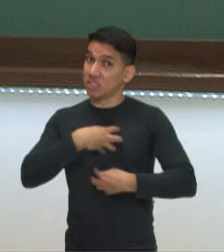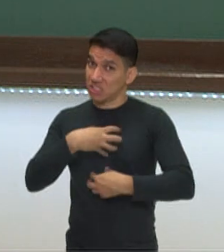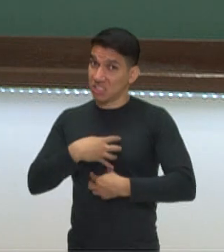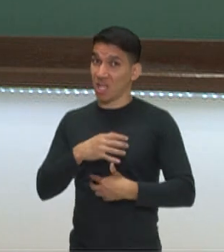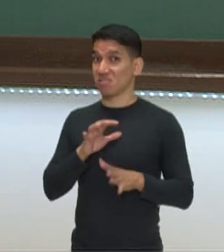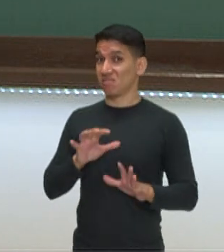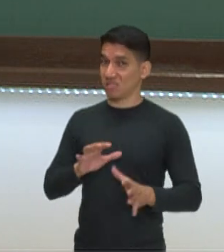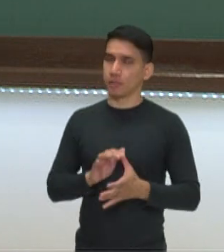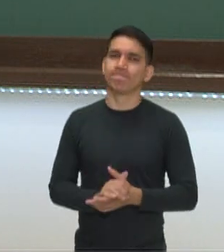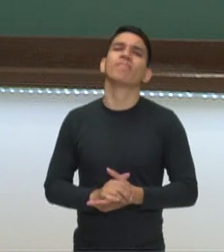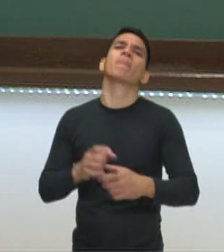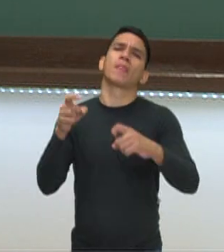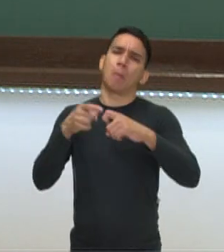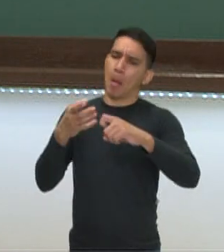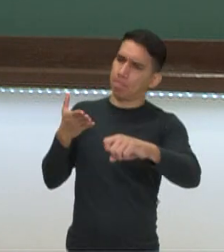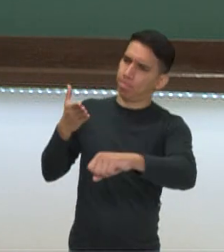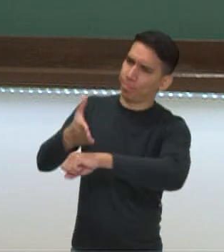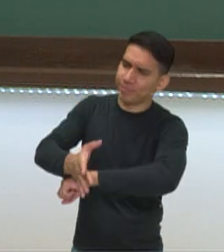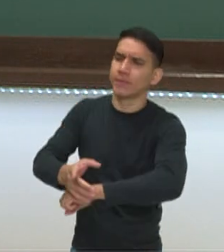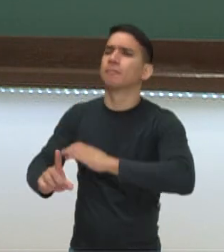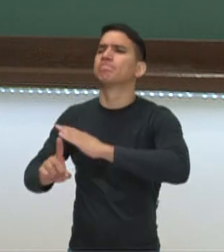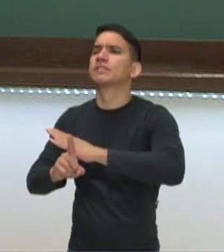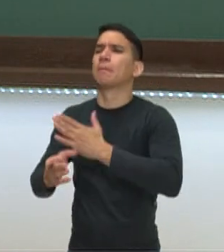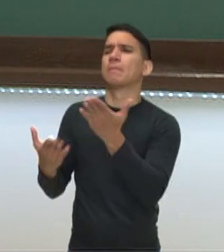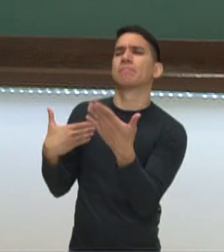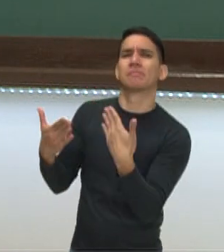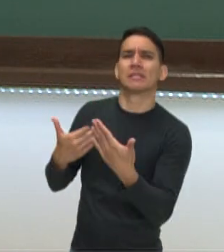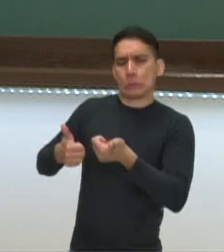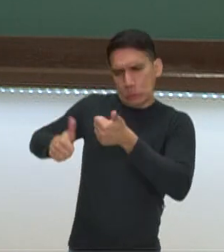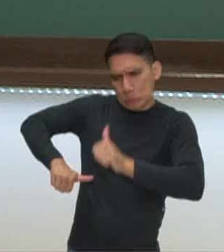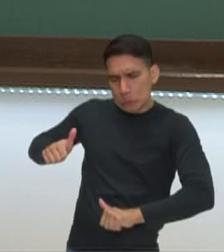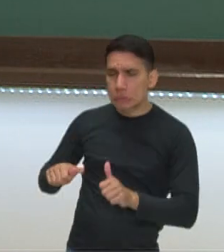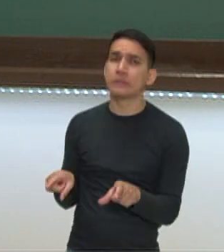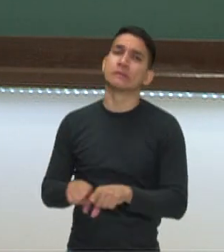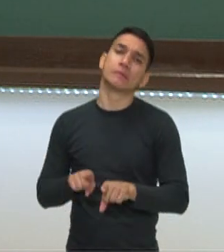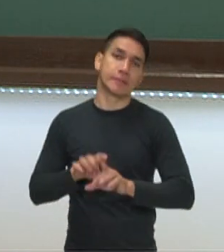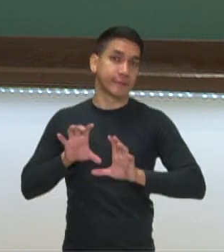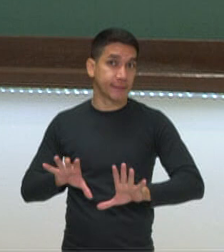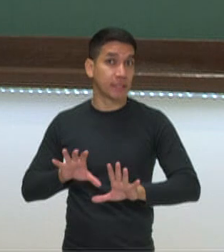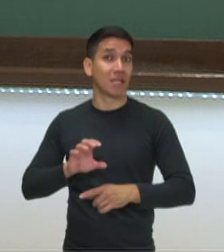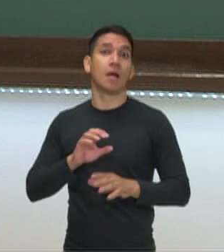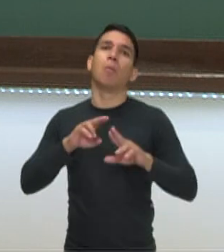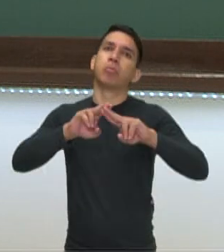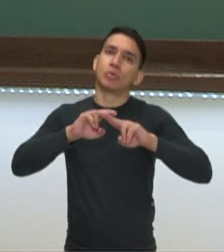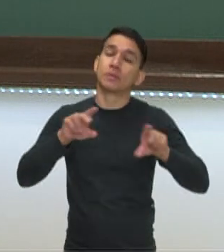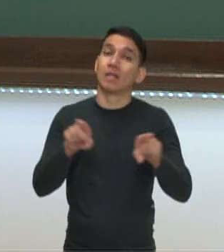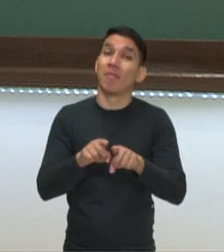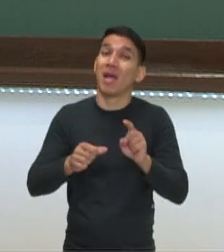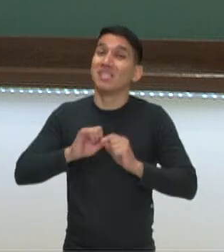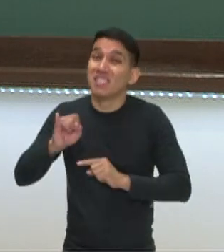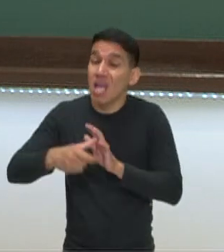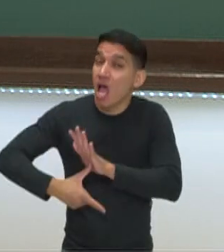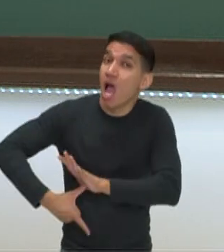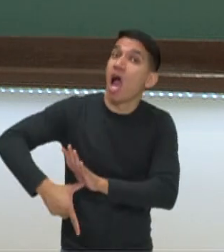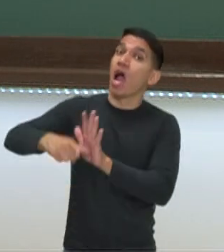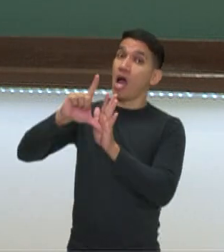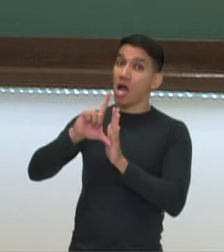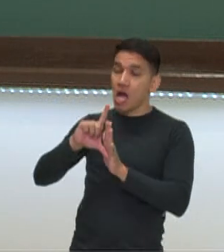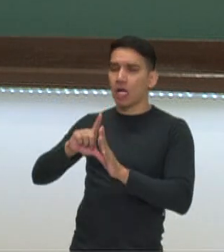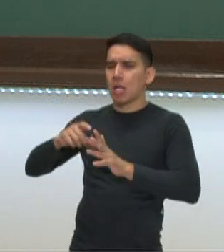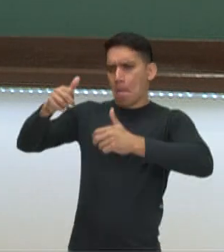sintomas, um médico deve ser consultado. Nesse caso também, quanto mais precoce o diagnóstico,